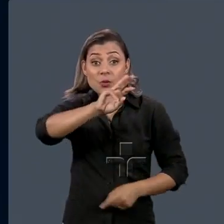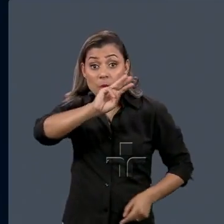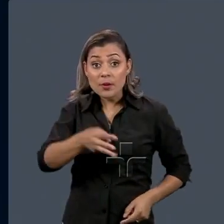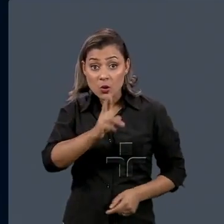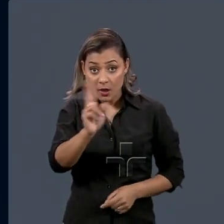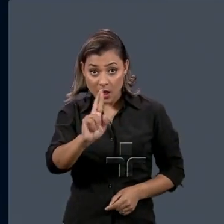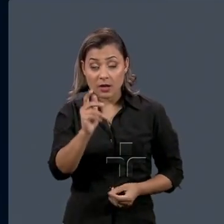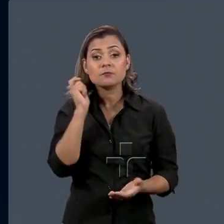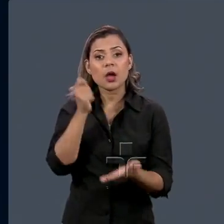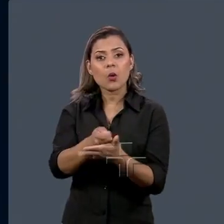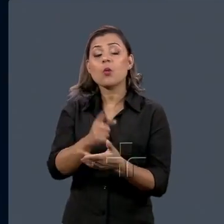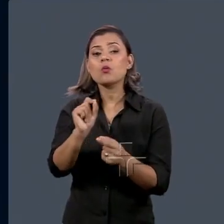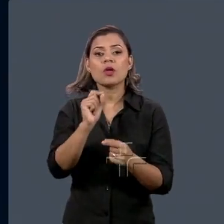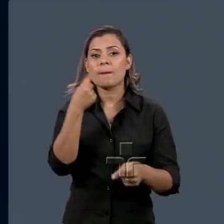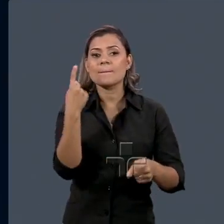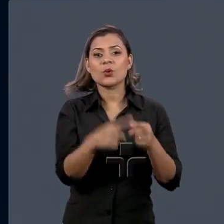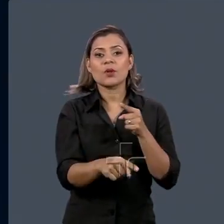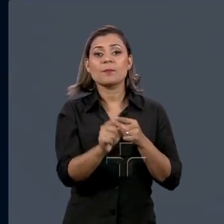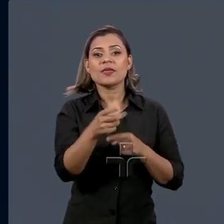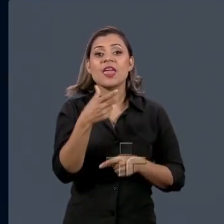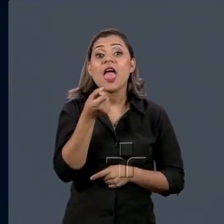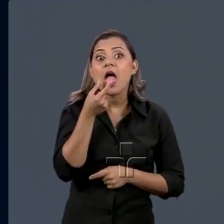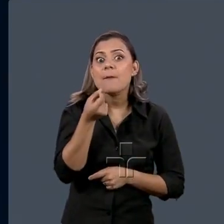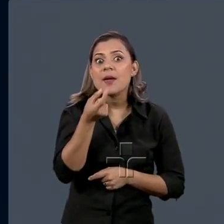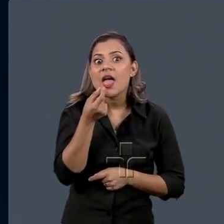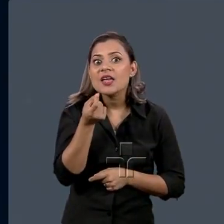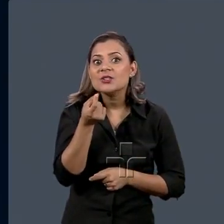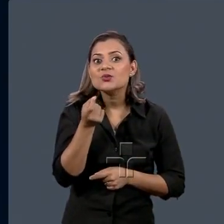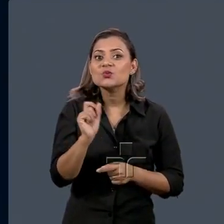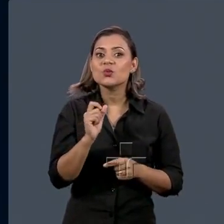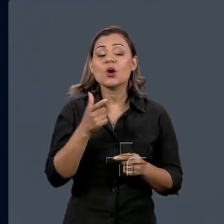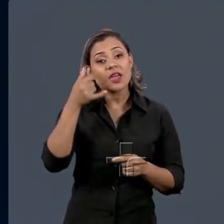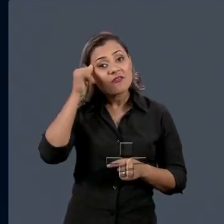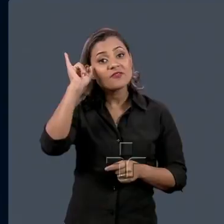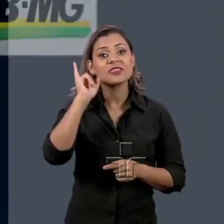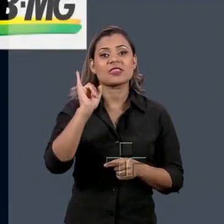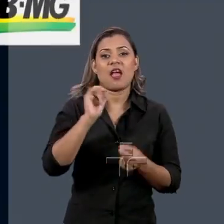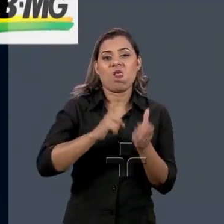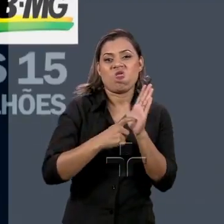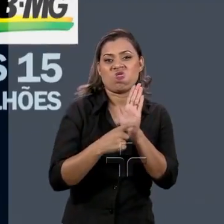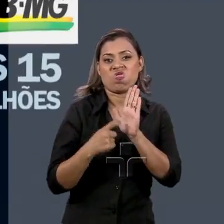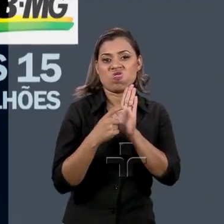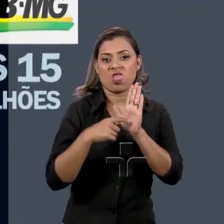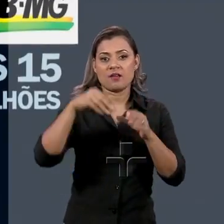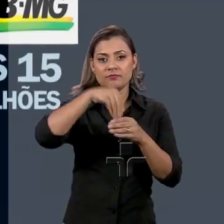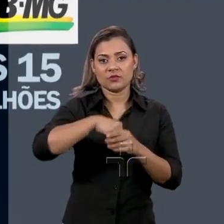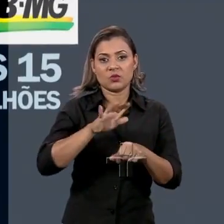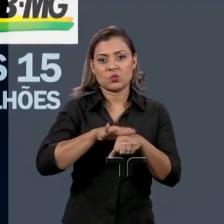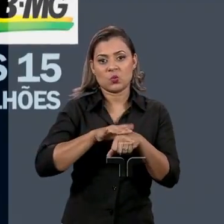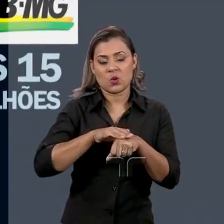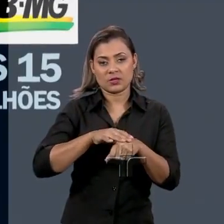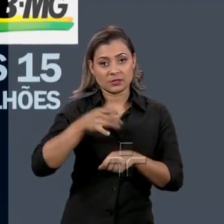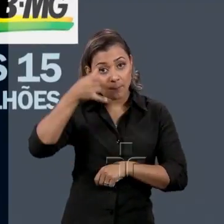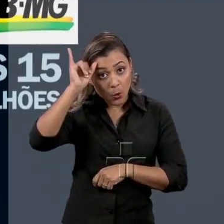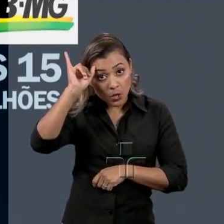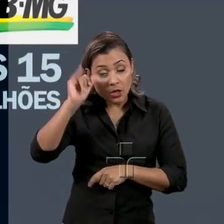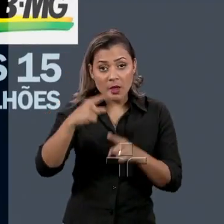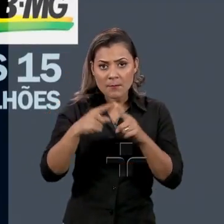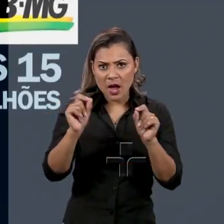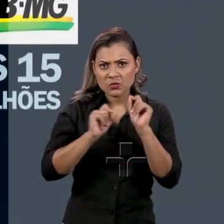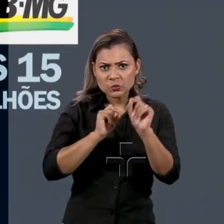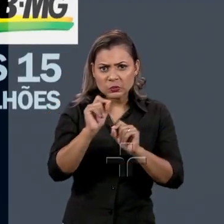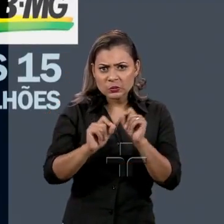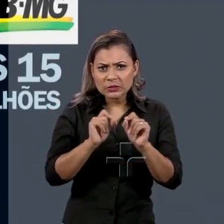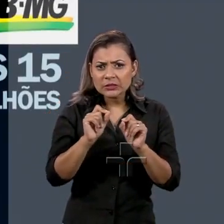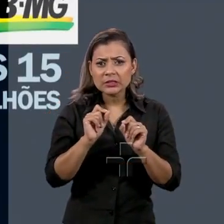reais na proibição do uso de um remédio contra parasitas no gado. O doleiro também disse que na campanha eleitoral